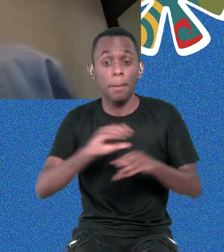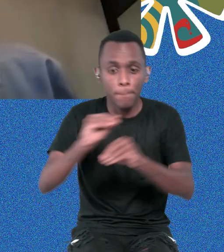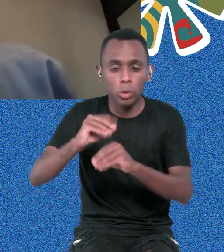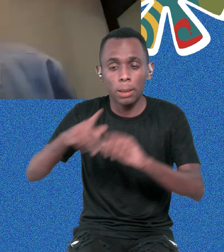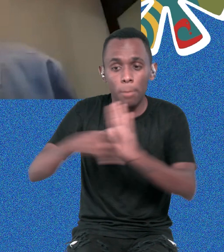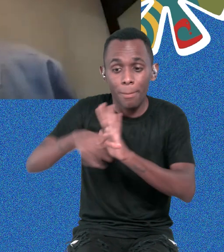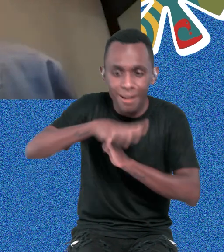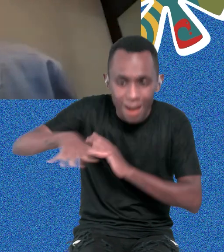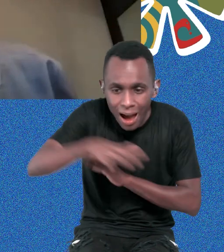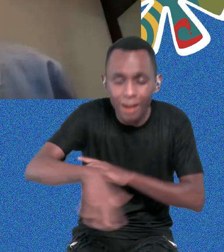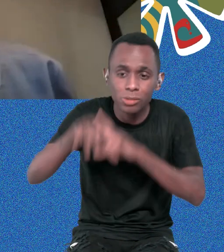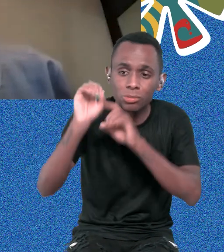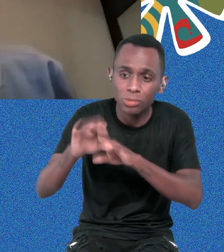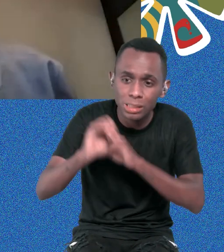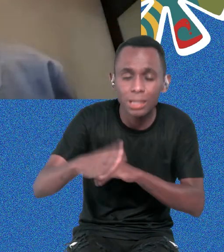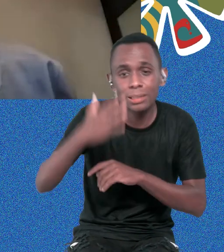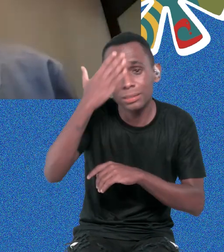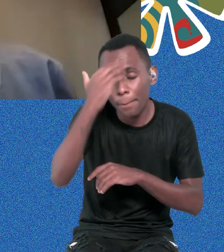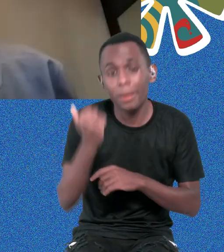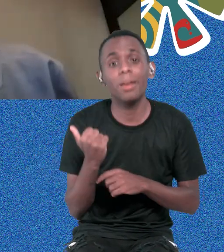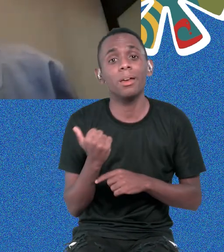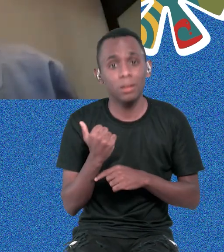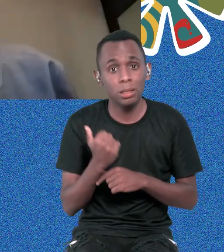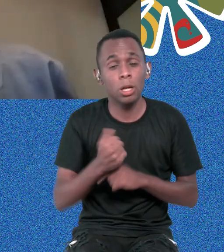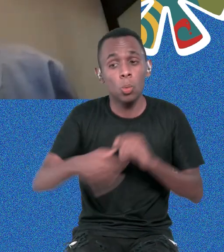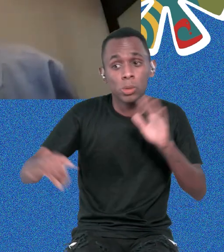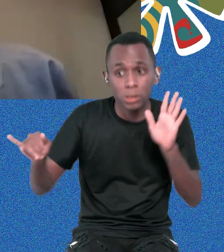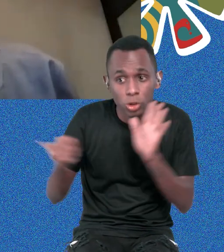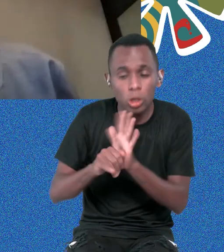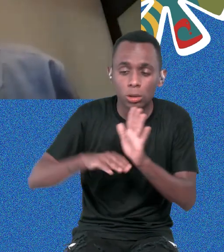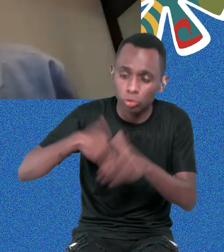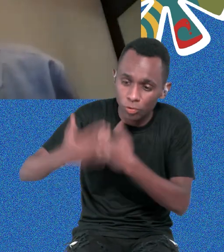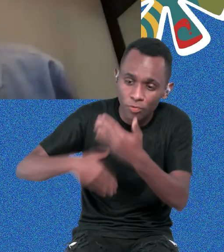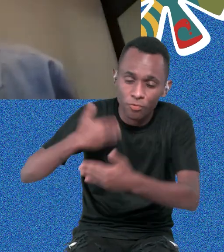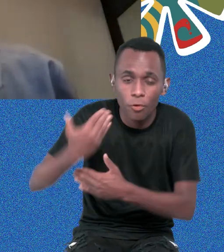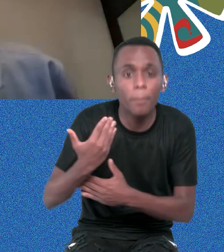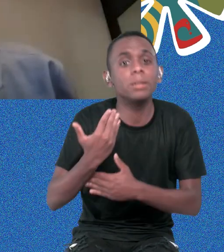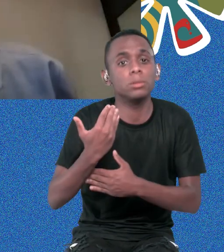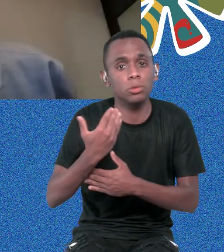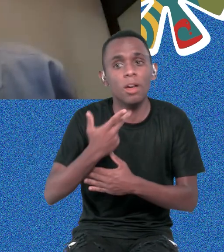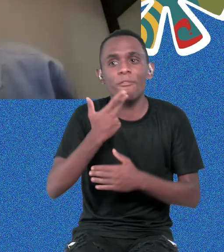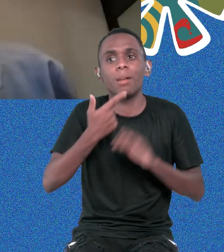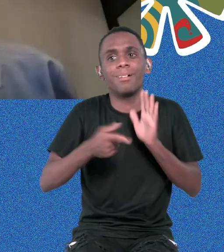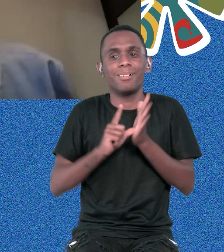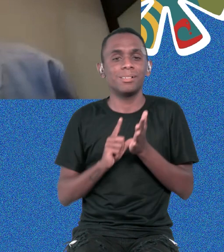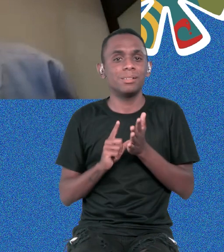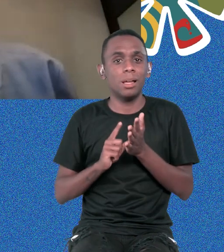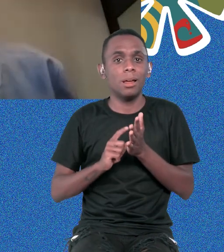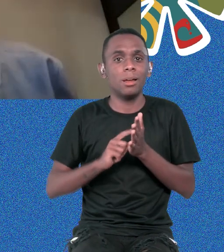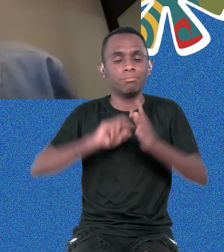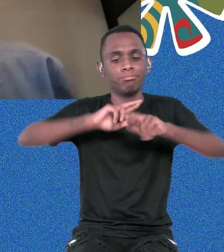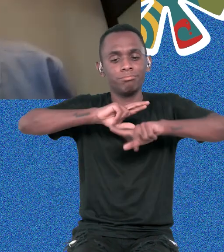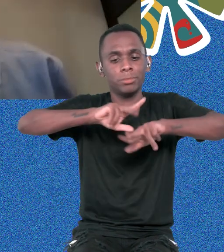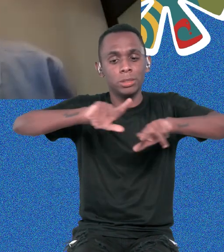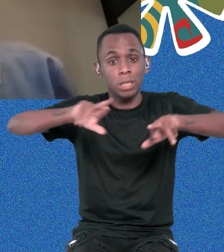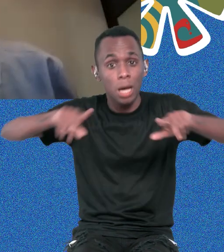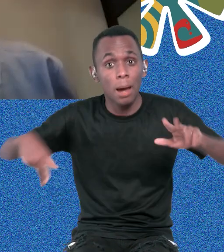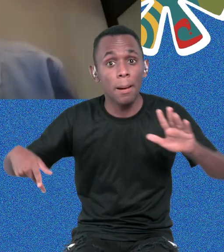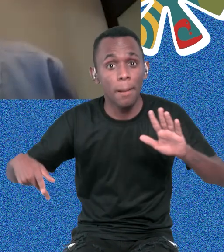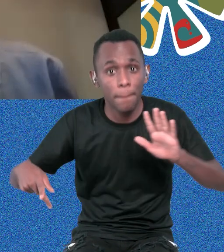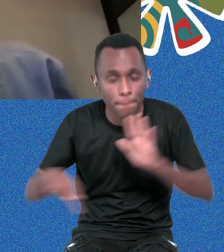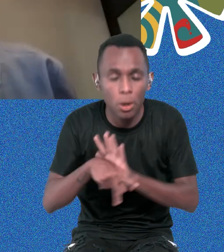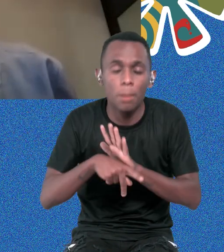as vivências, os saberes, os valores, as identidades que vão construindo, como falávamos antes, na pluralidade